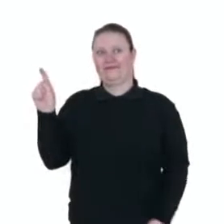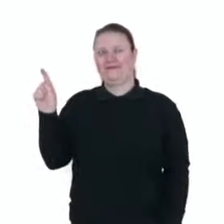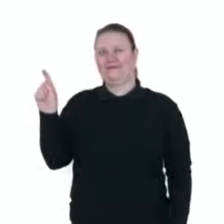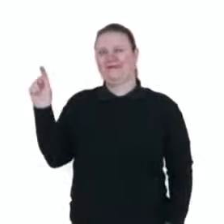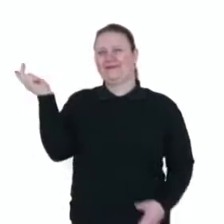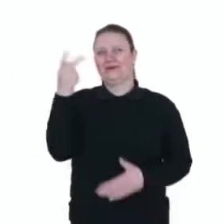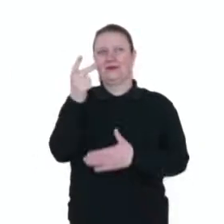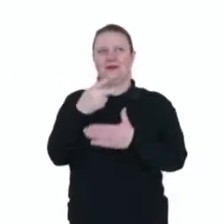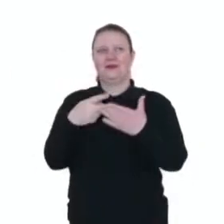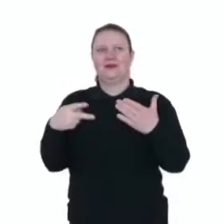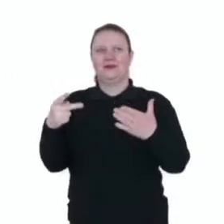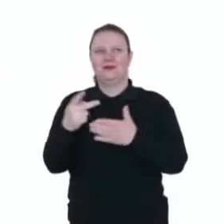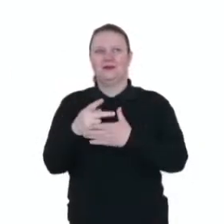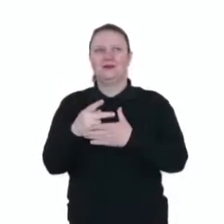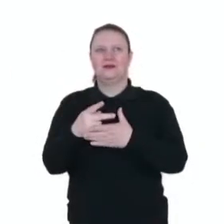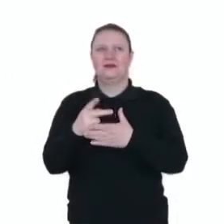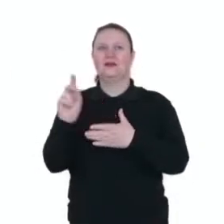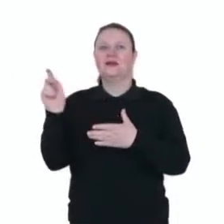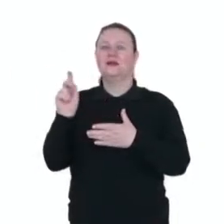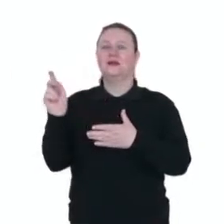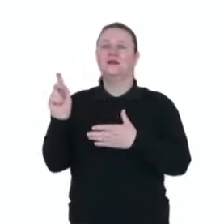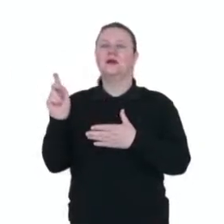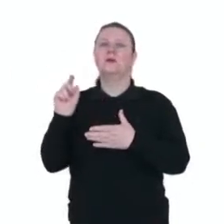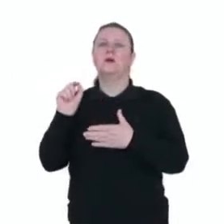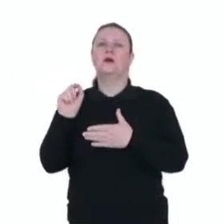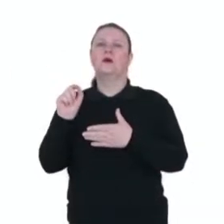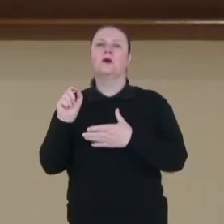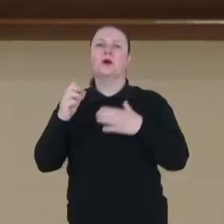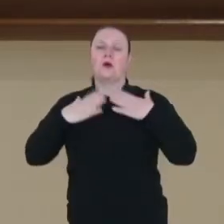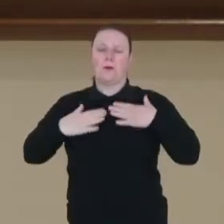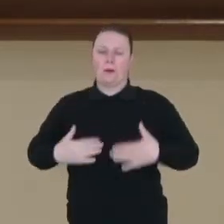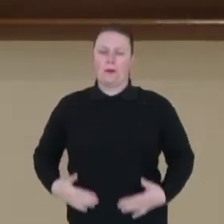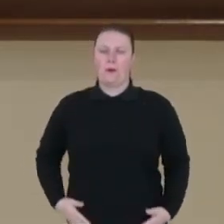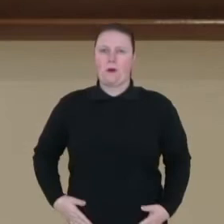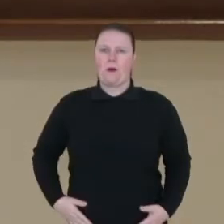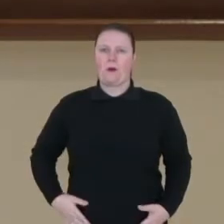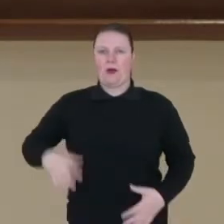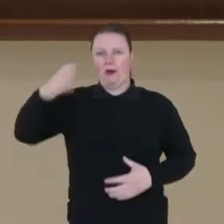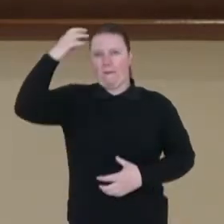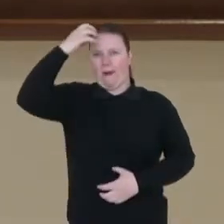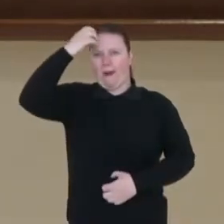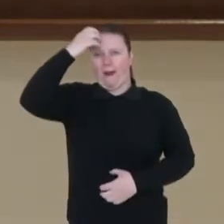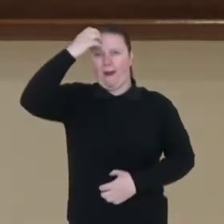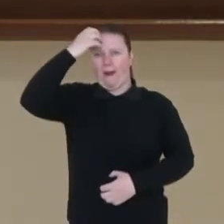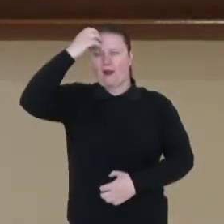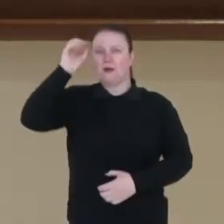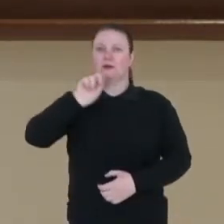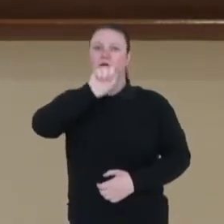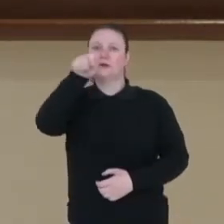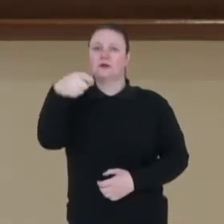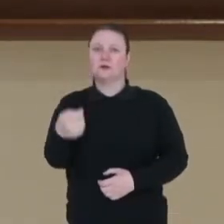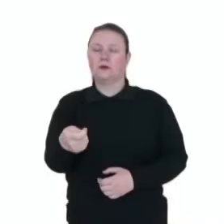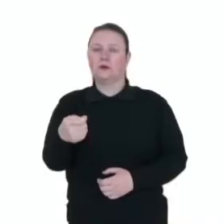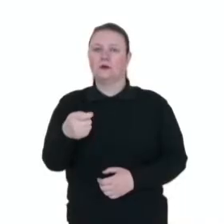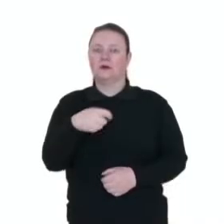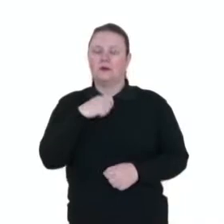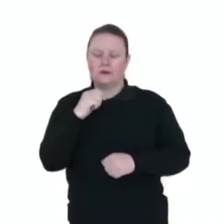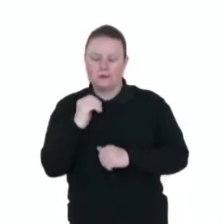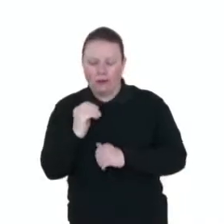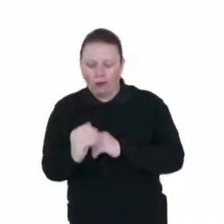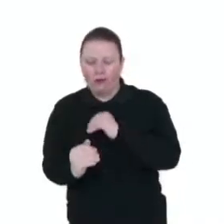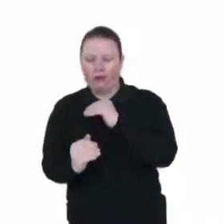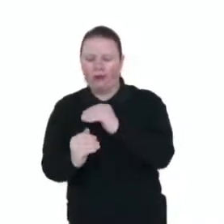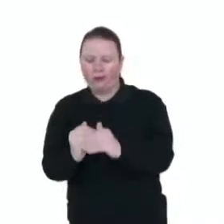uma charge, uma caricatura do Charles Darwin com um corpo de macaco, ali que simboliza, a evolução, o